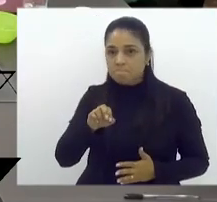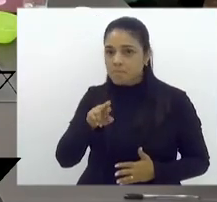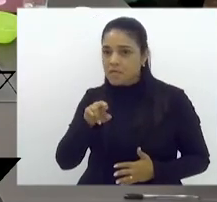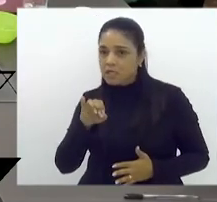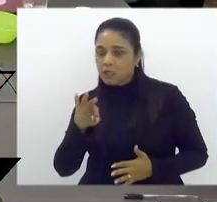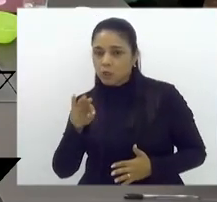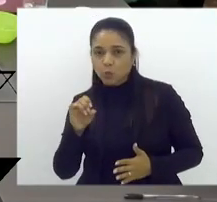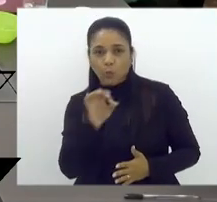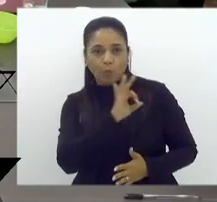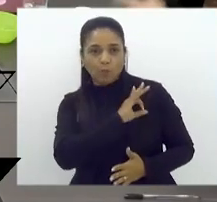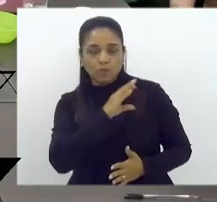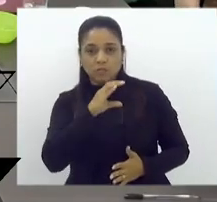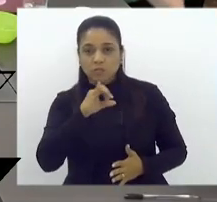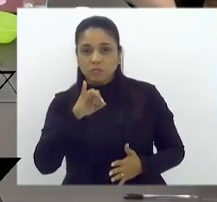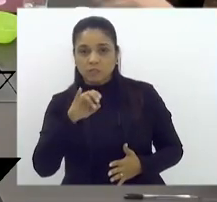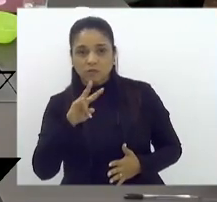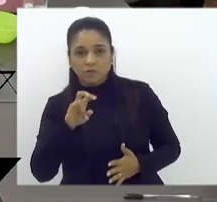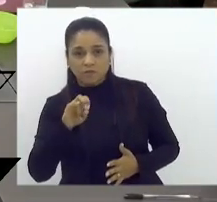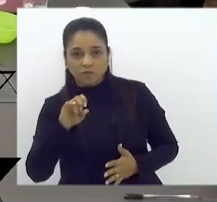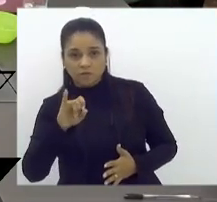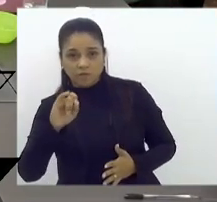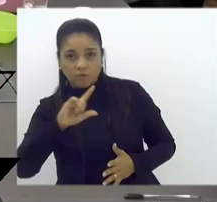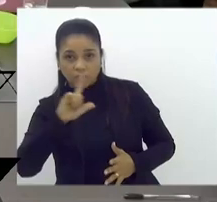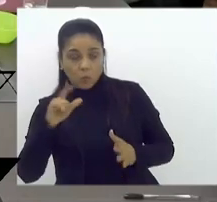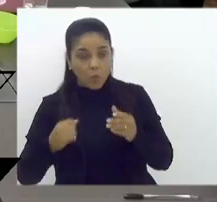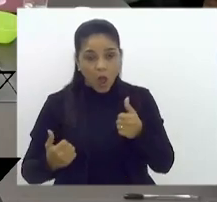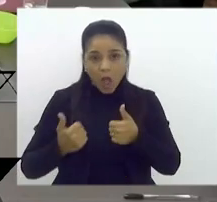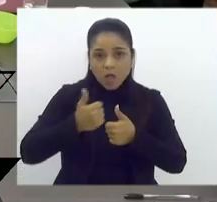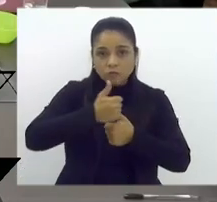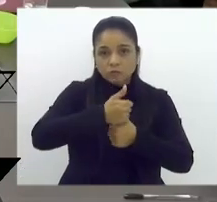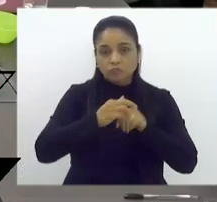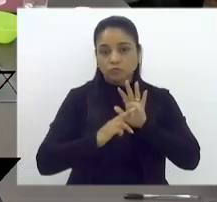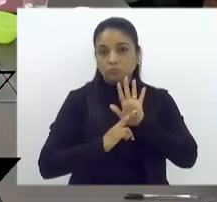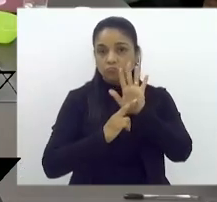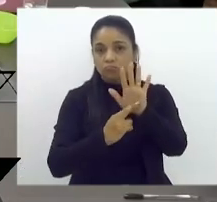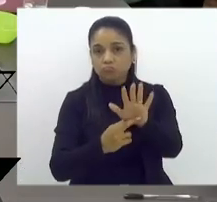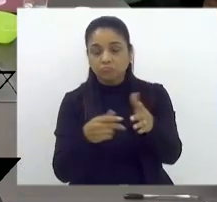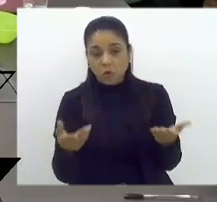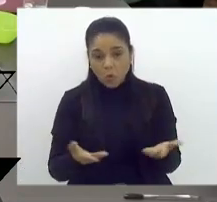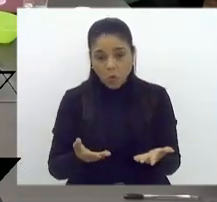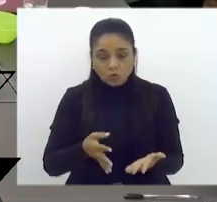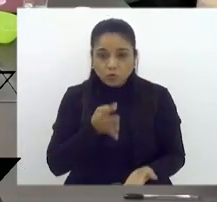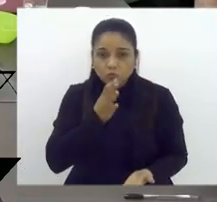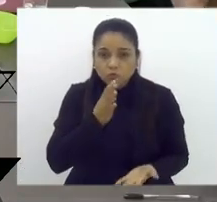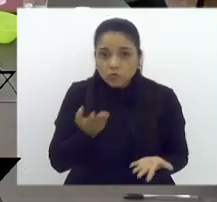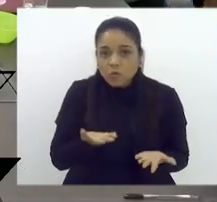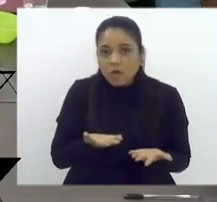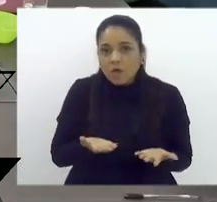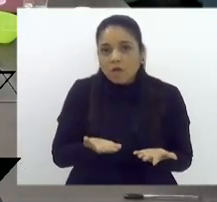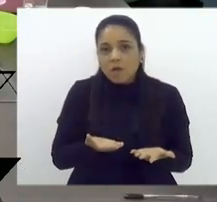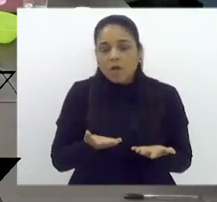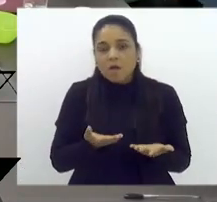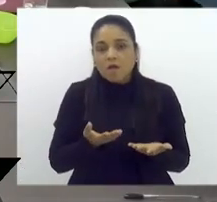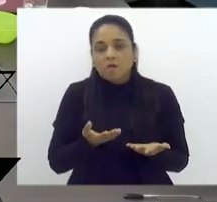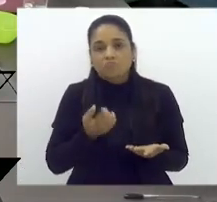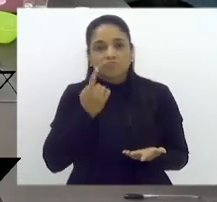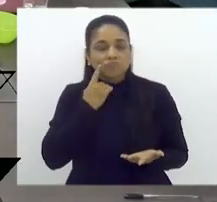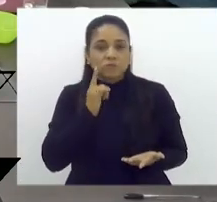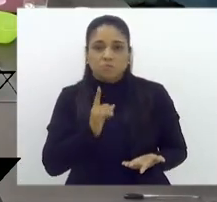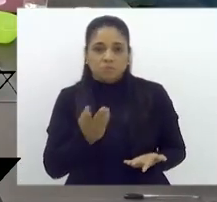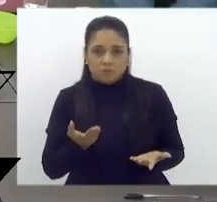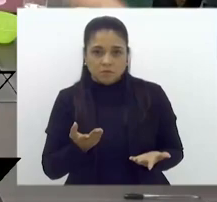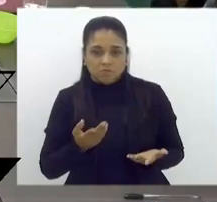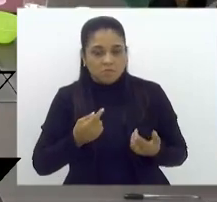apresentou um substitutivo. E como nós só tivemos conhecimento agora de manhã, a gente ia pedir vista, mas nem vai